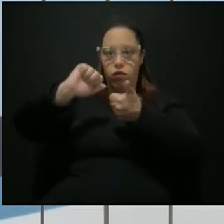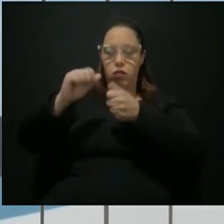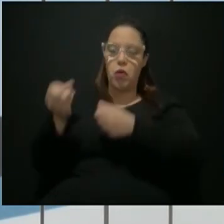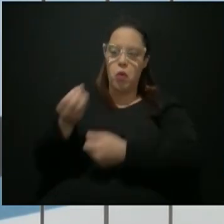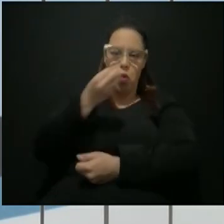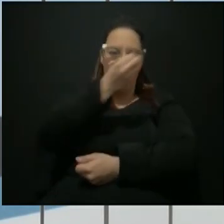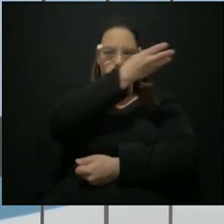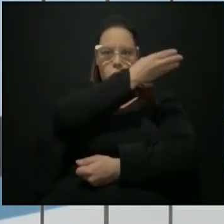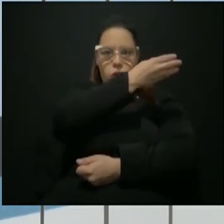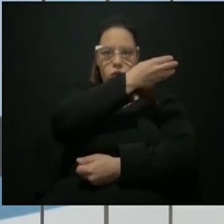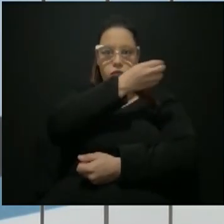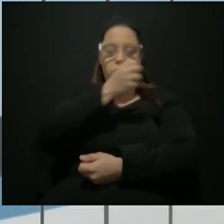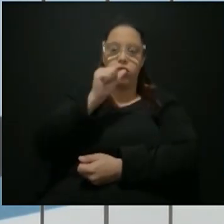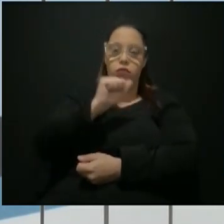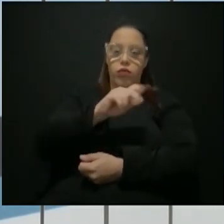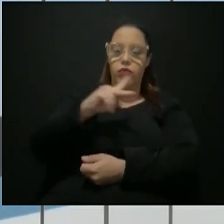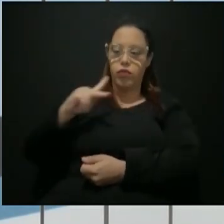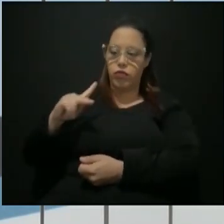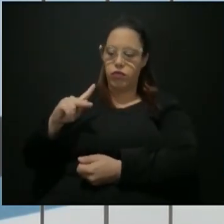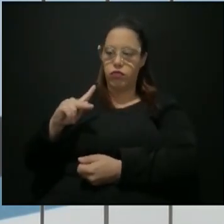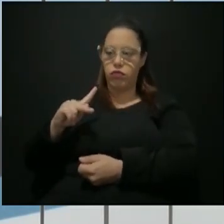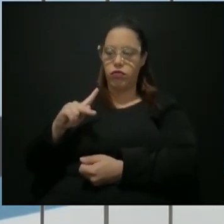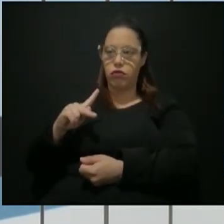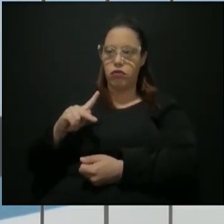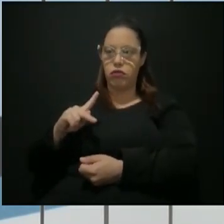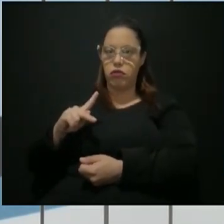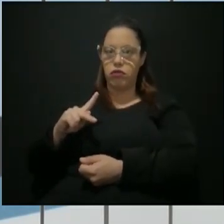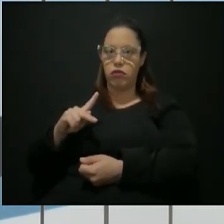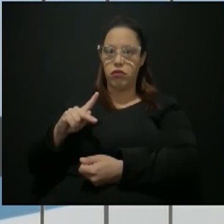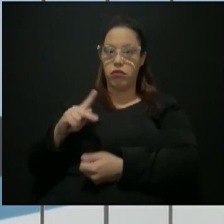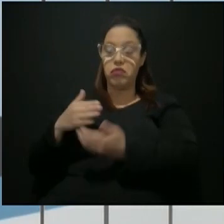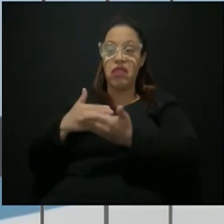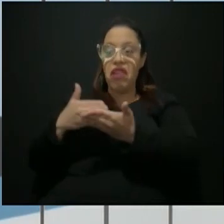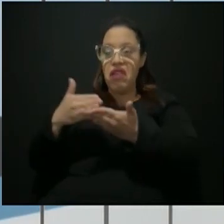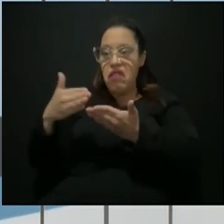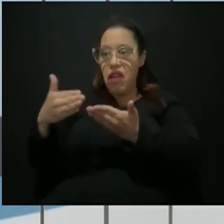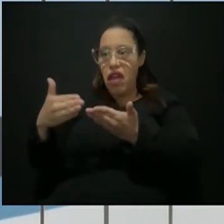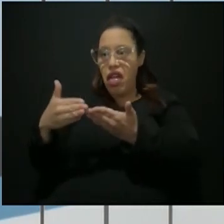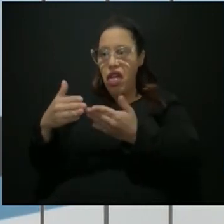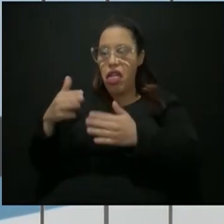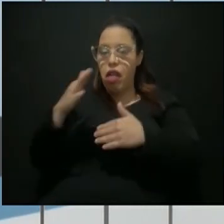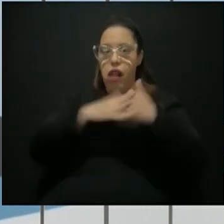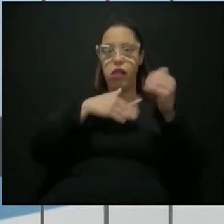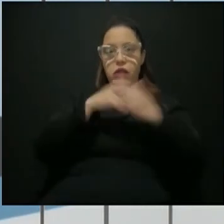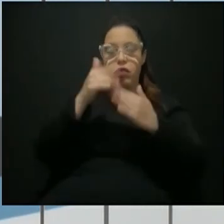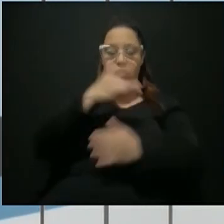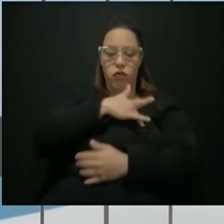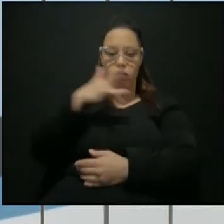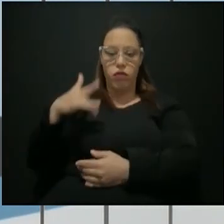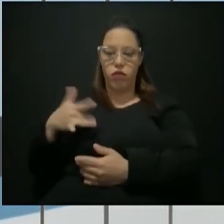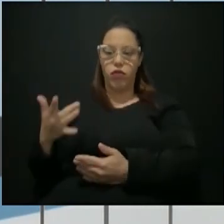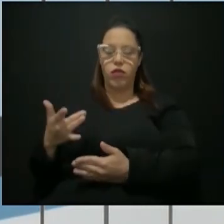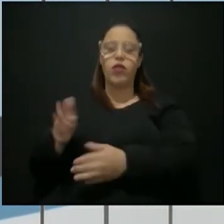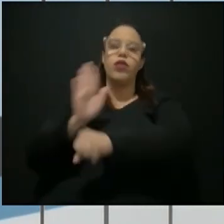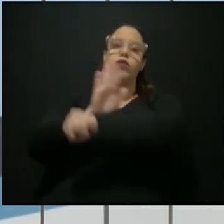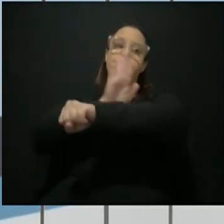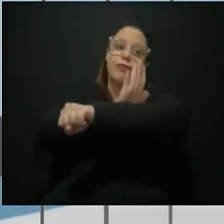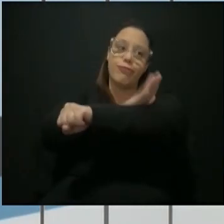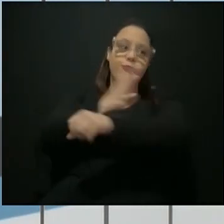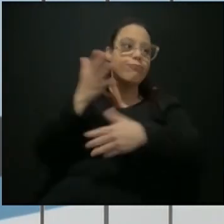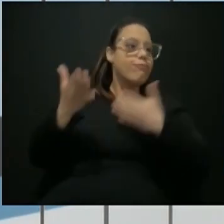aposentada e pode ser até uma pessoa com demanda de serviço de saúde intenso, né? Com cuidados. Então a gente